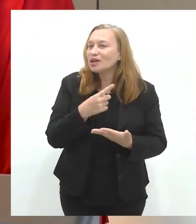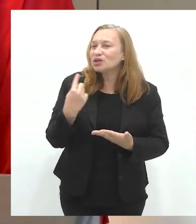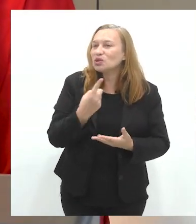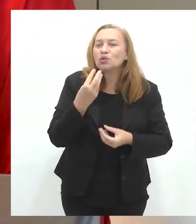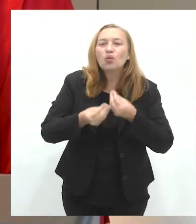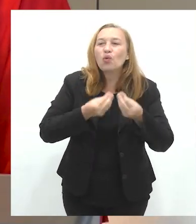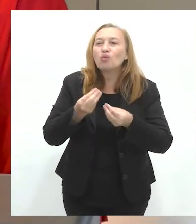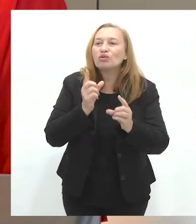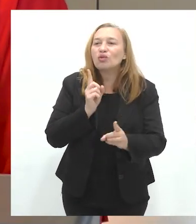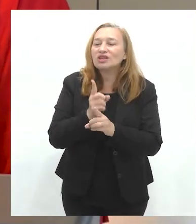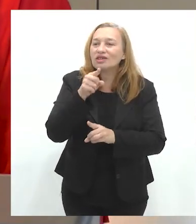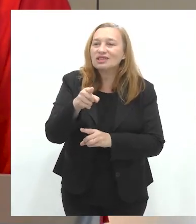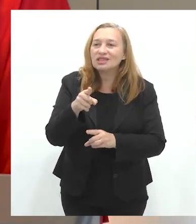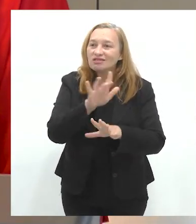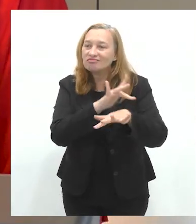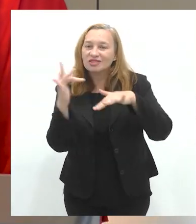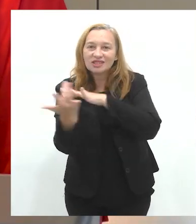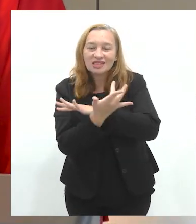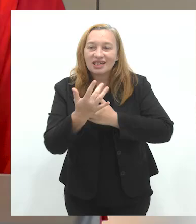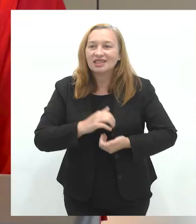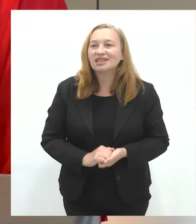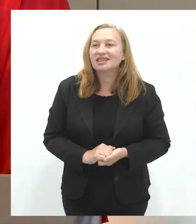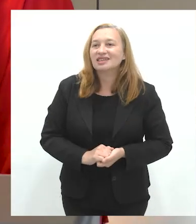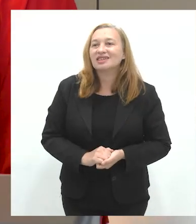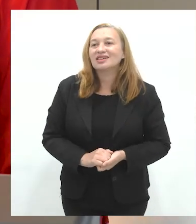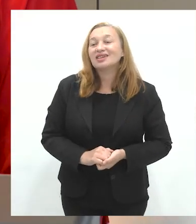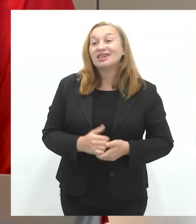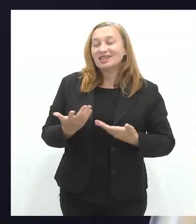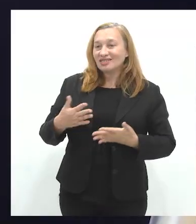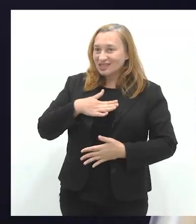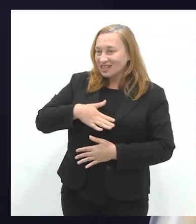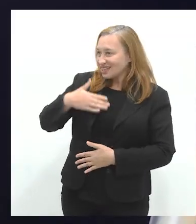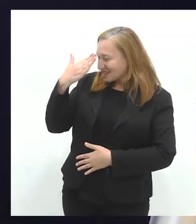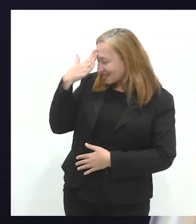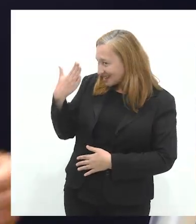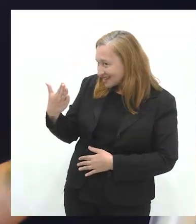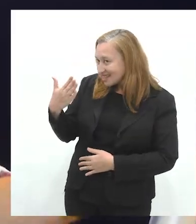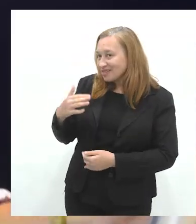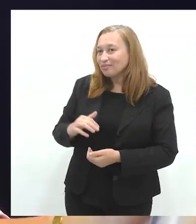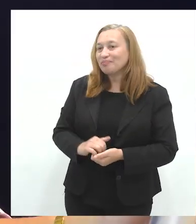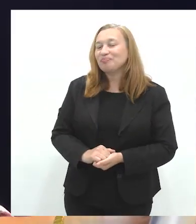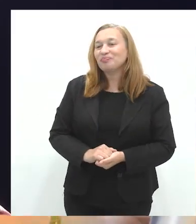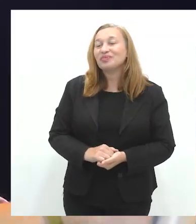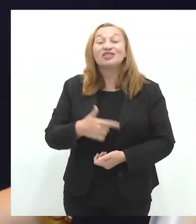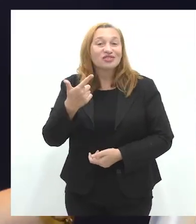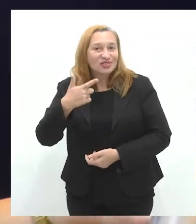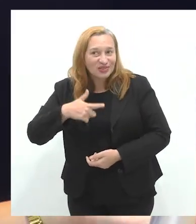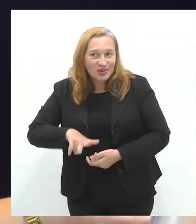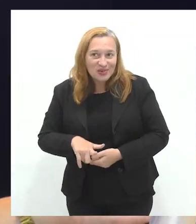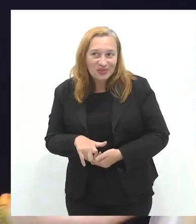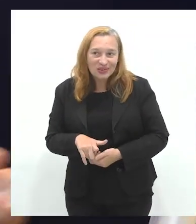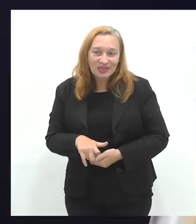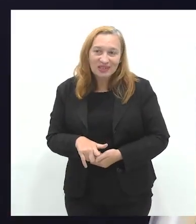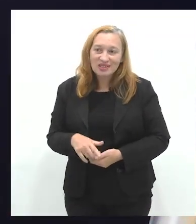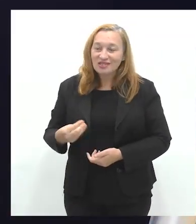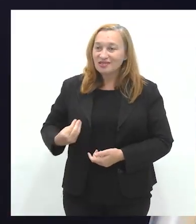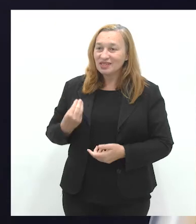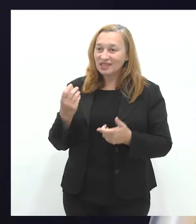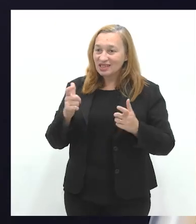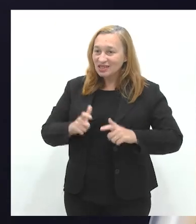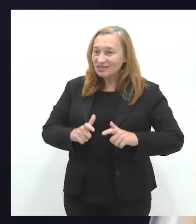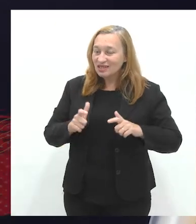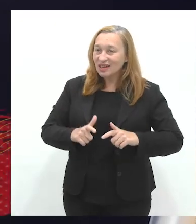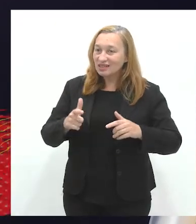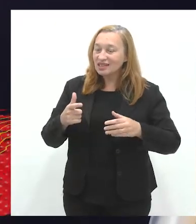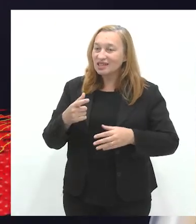e falasse pra gente como é que a gente encontra você nas redes sociais. Olha, eu gostaria muito de agradecer novamente